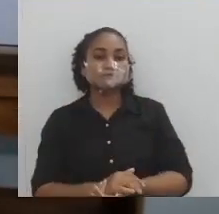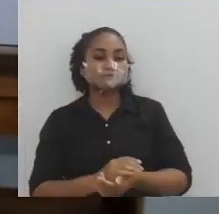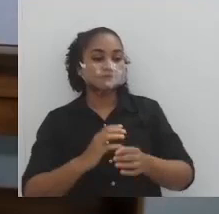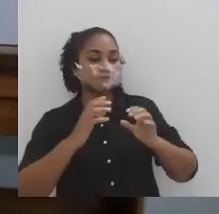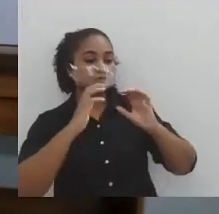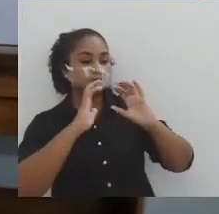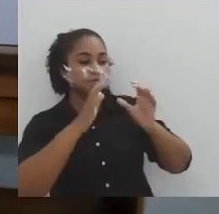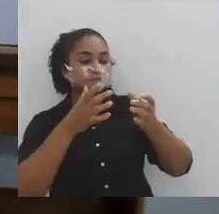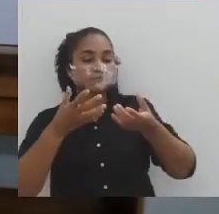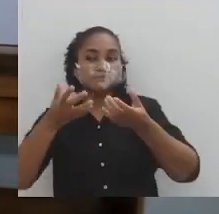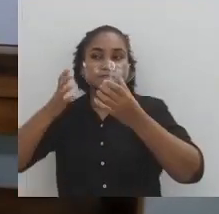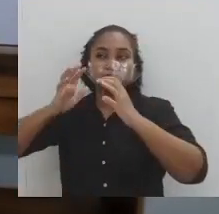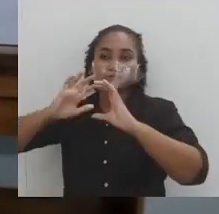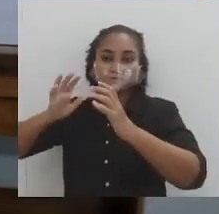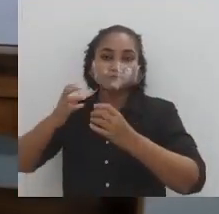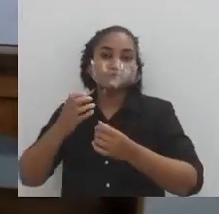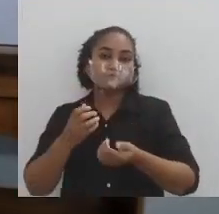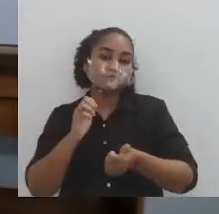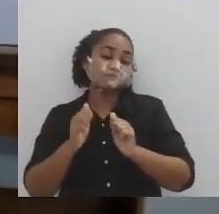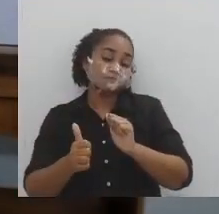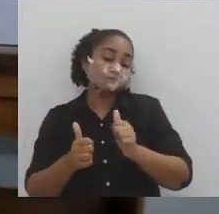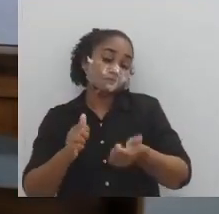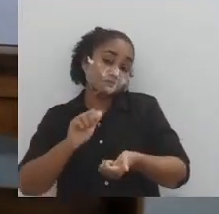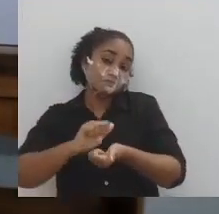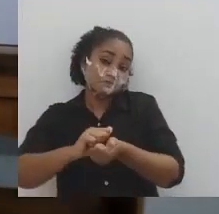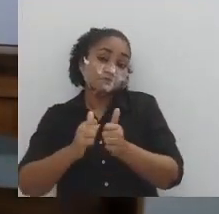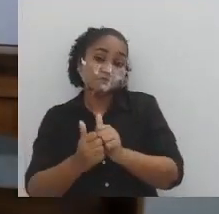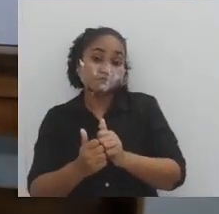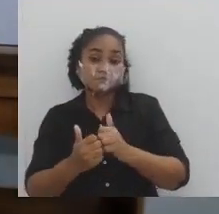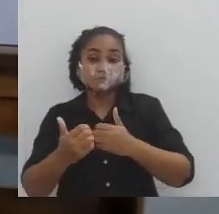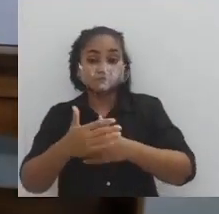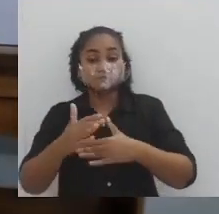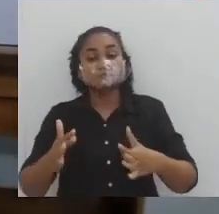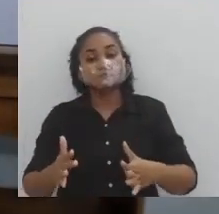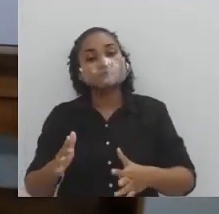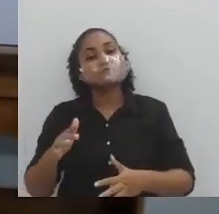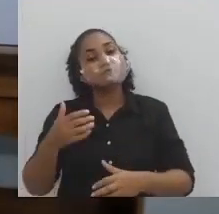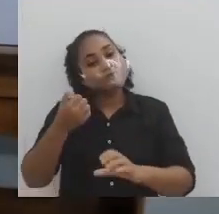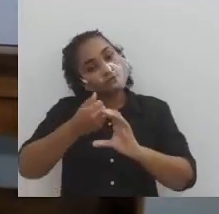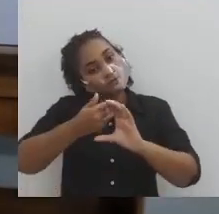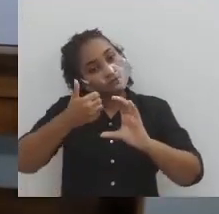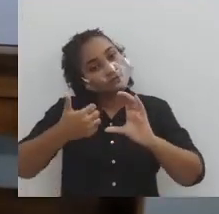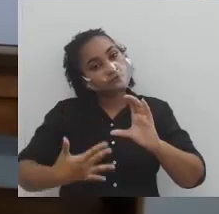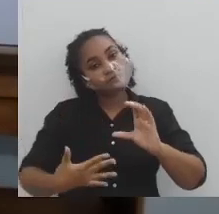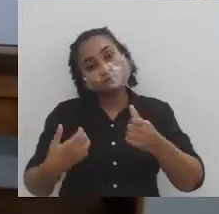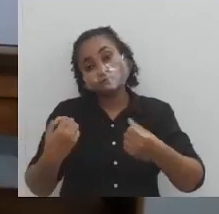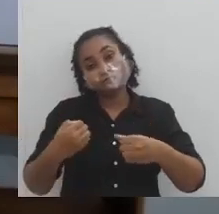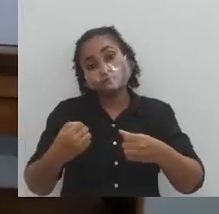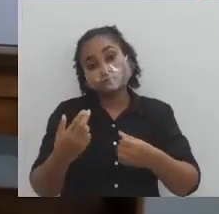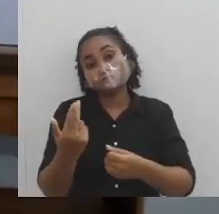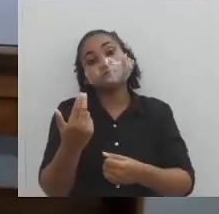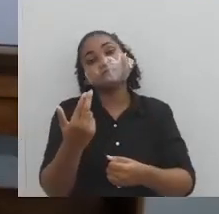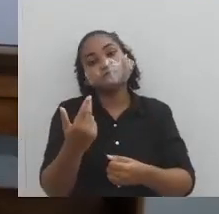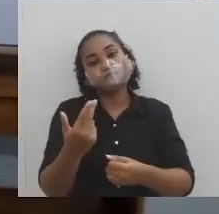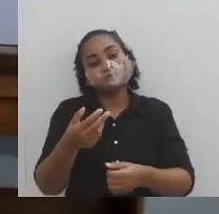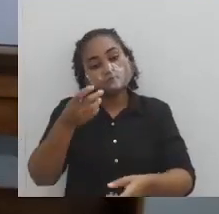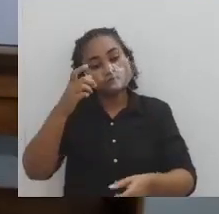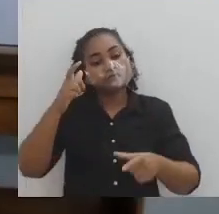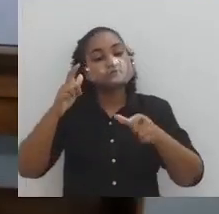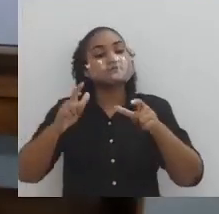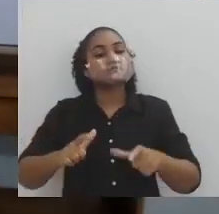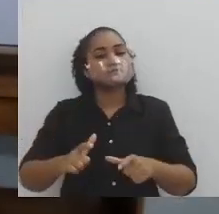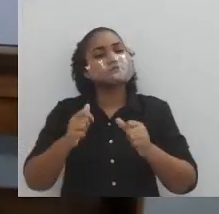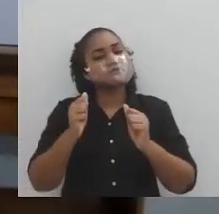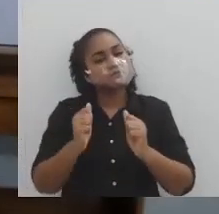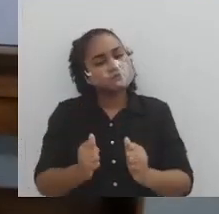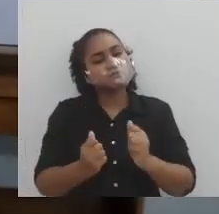que a gente desenvolveu com o que tinha e com o espaço que tinha, que é outra característica, que não precisa ser num espaço determinado. Você